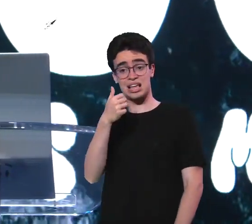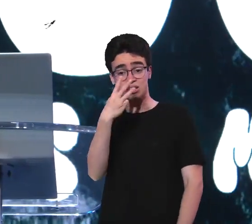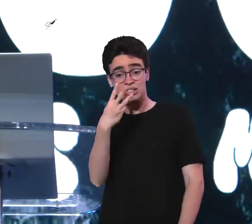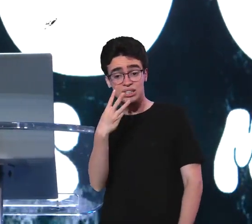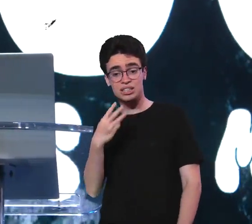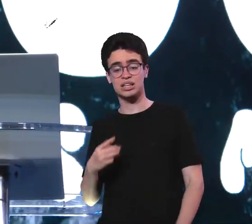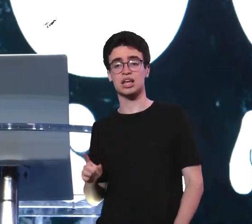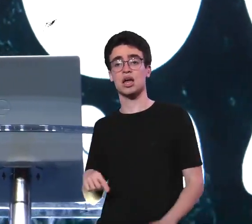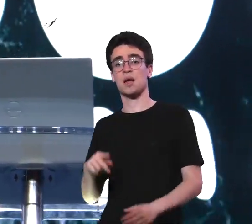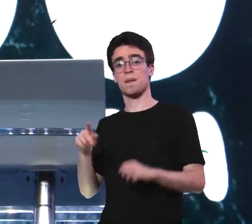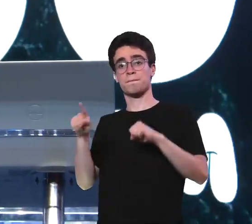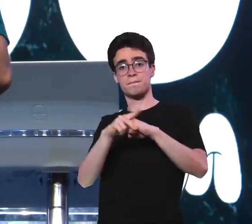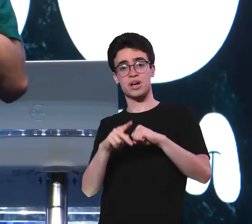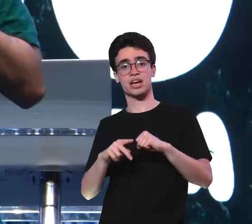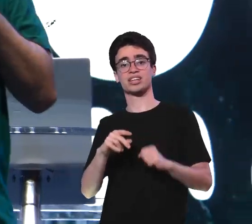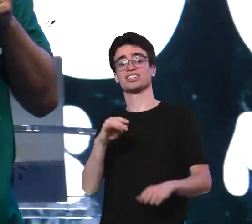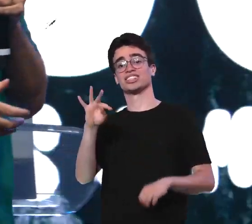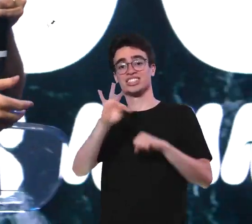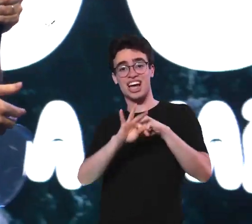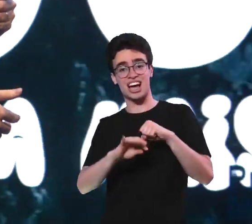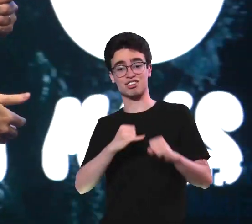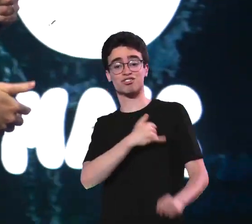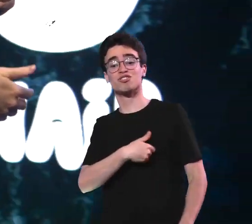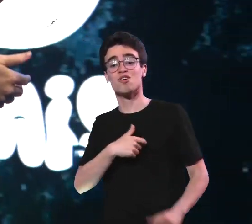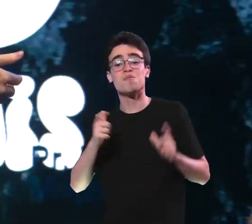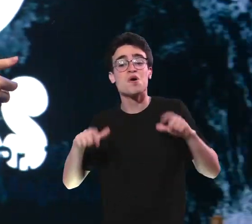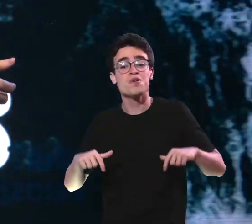João, aonde? No barquinho.